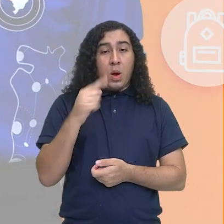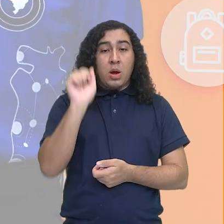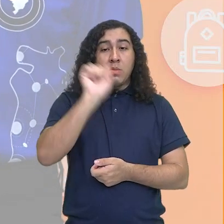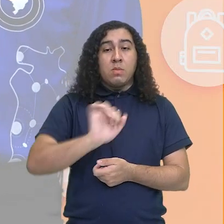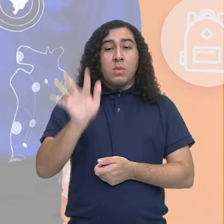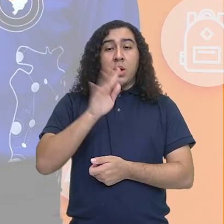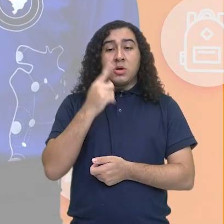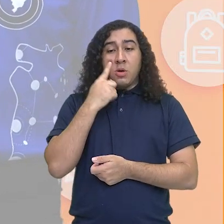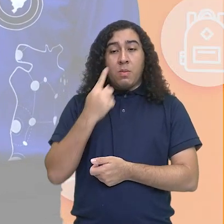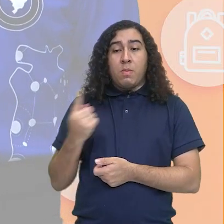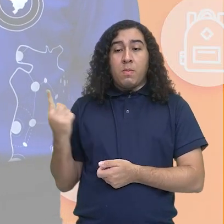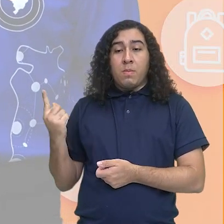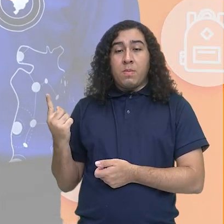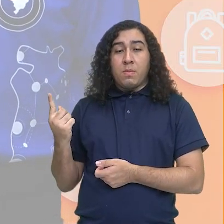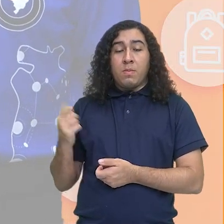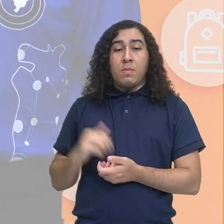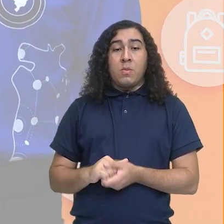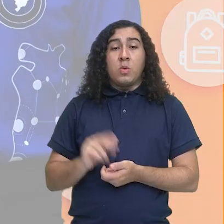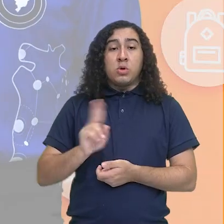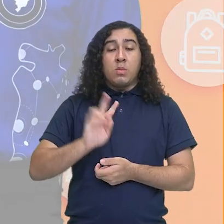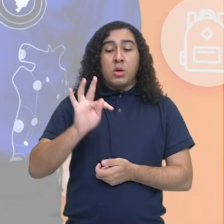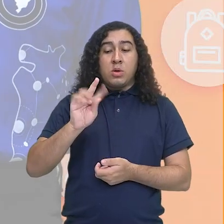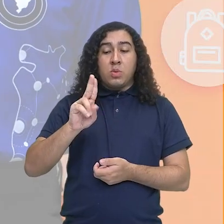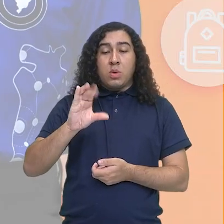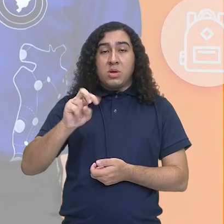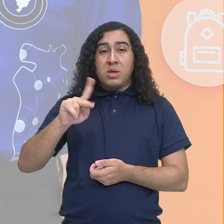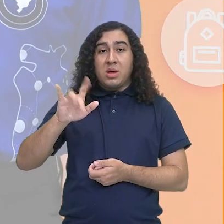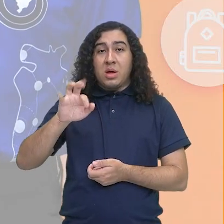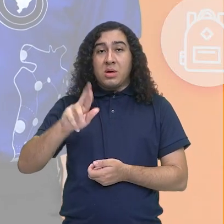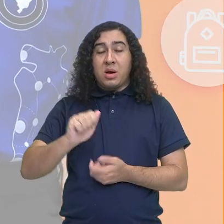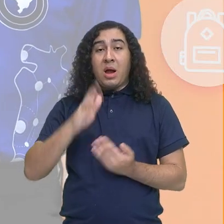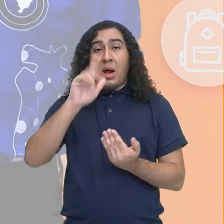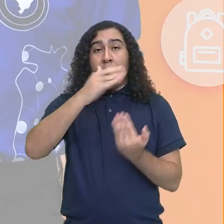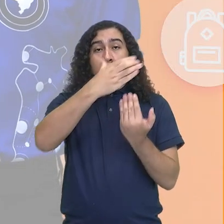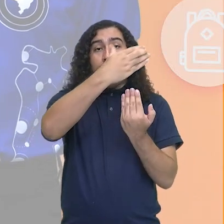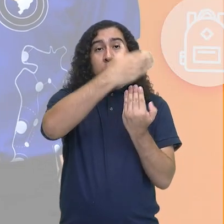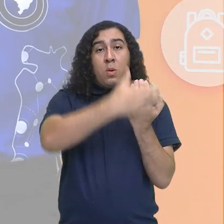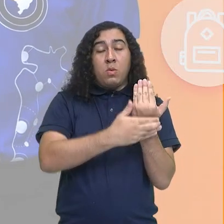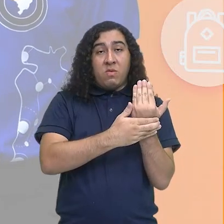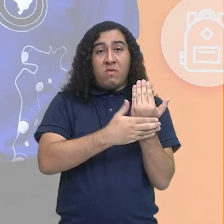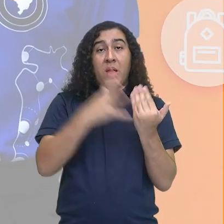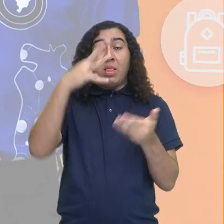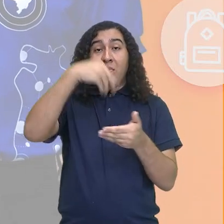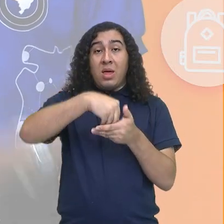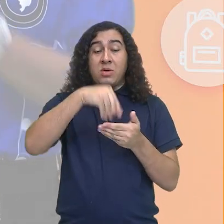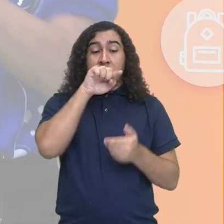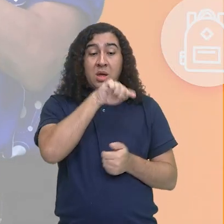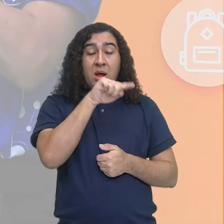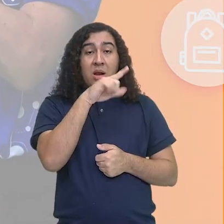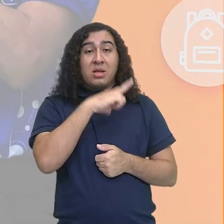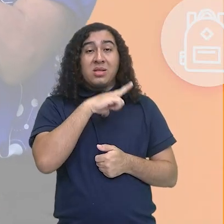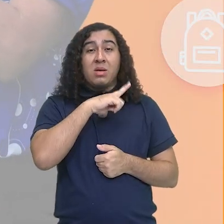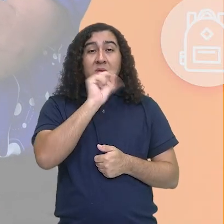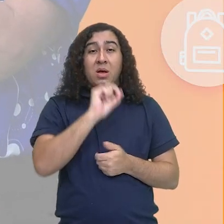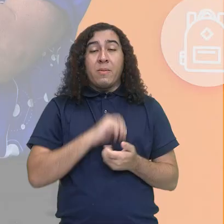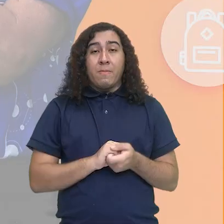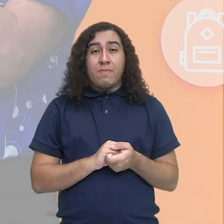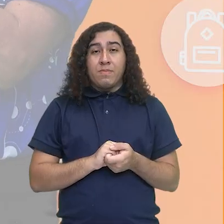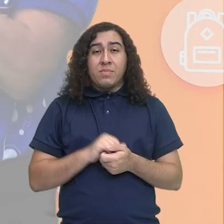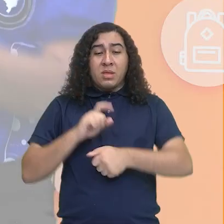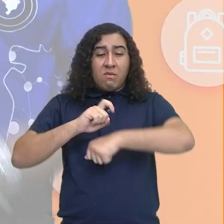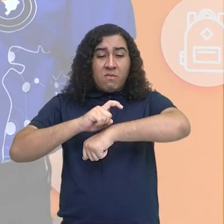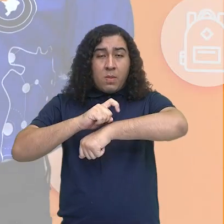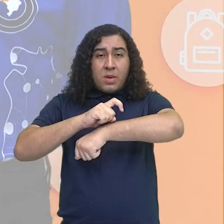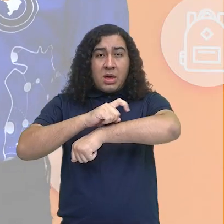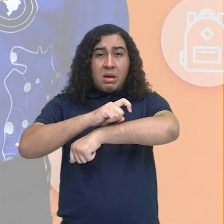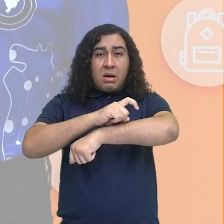imagem, isso aqui é uma tucandeira, é uma luva de palha. Dentro dessa luva existem muitas formigas,